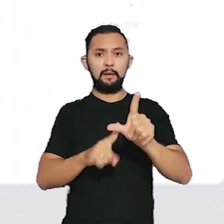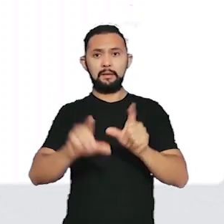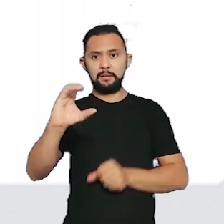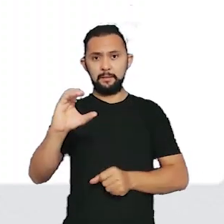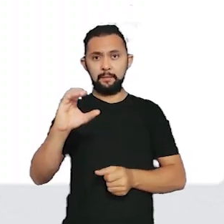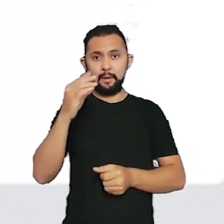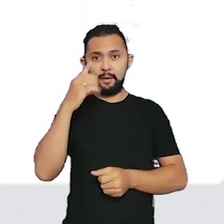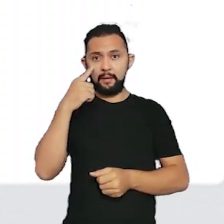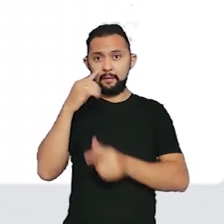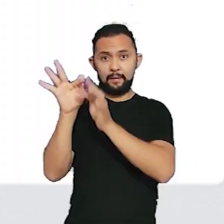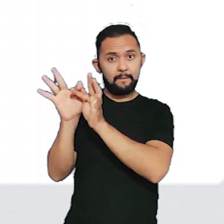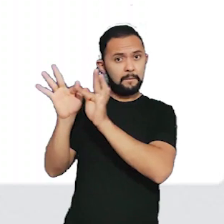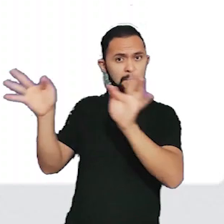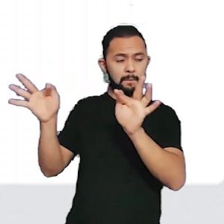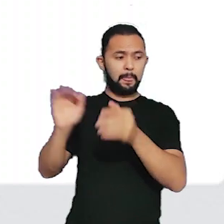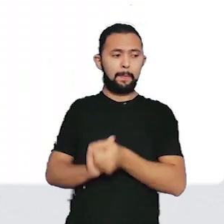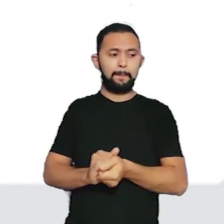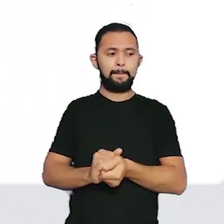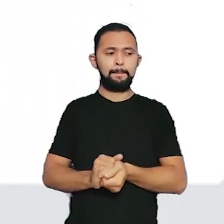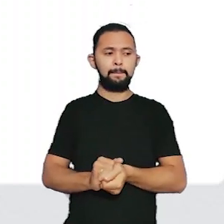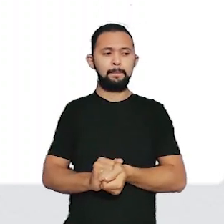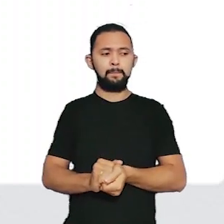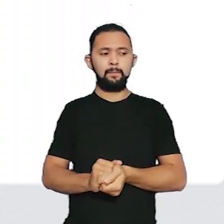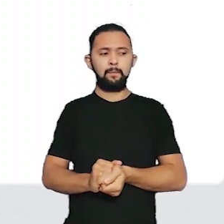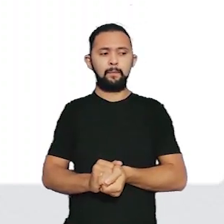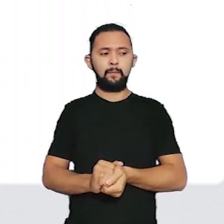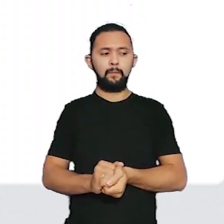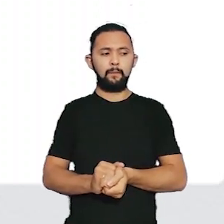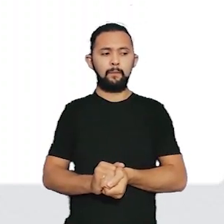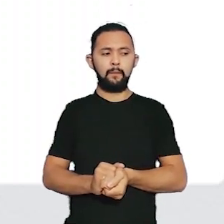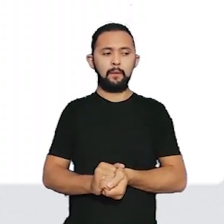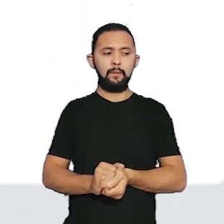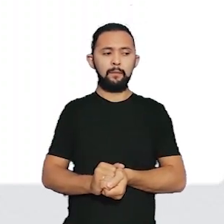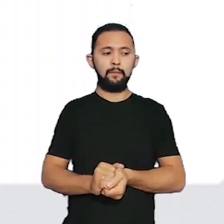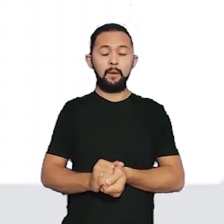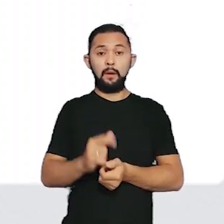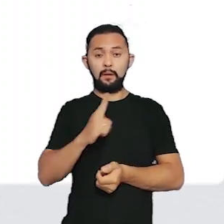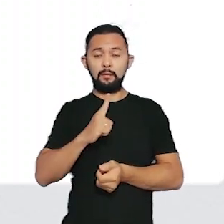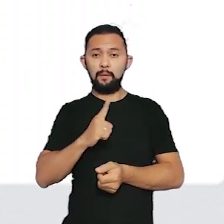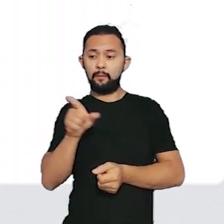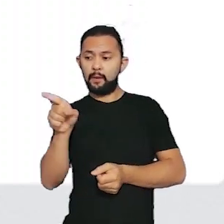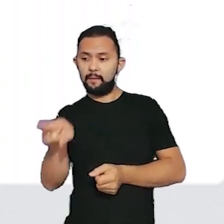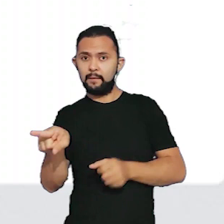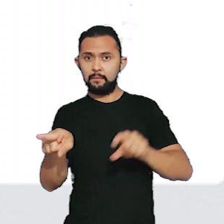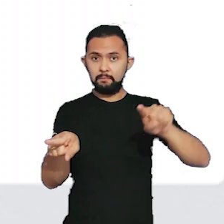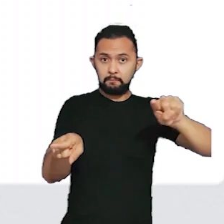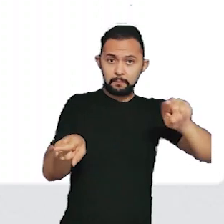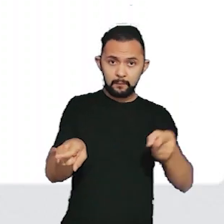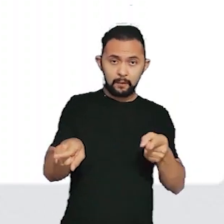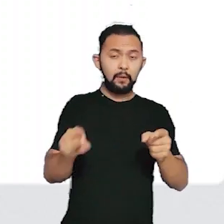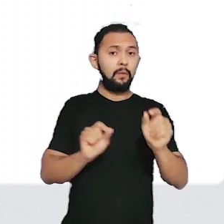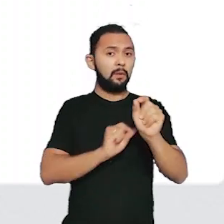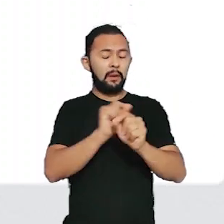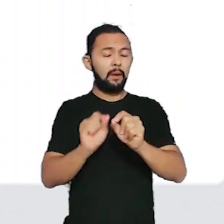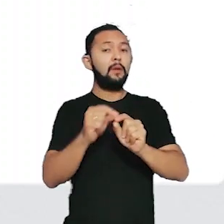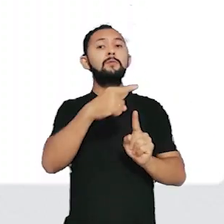bem, estava de cama. Observe aqui o que eu tenho, pessoal, ó. Oração separadas por vírgula, que é